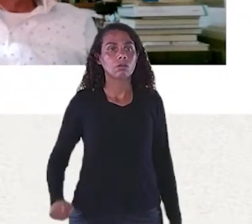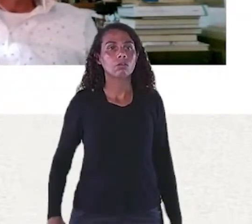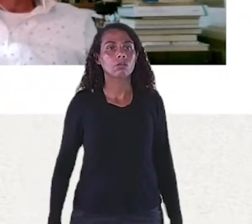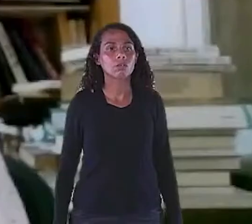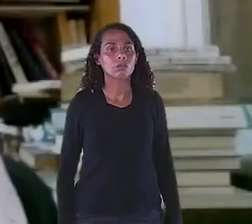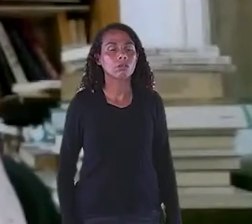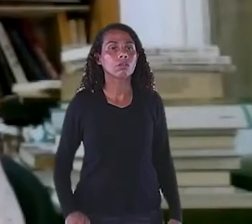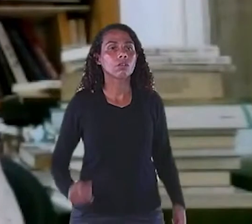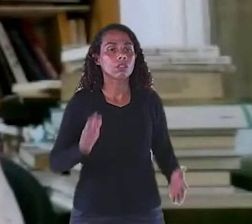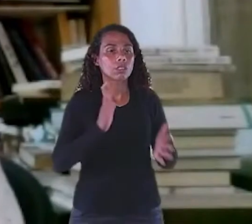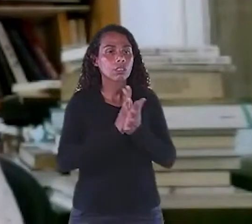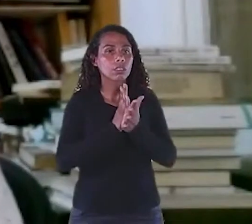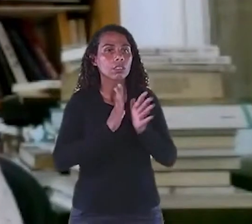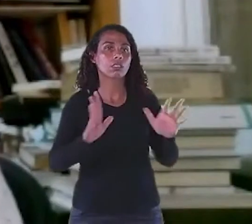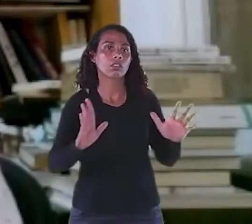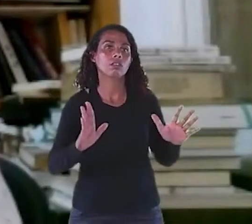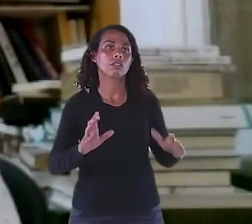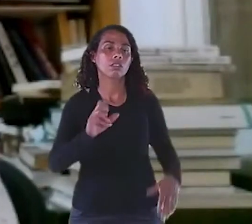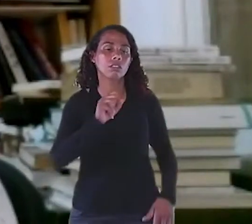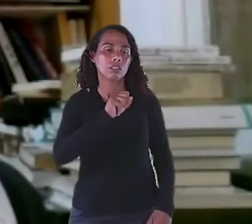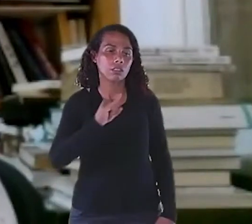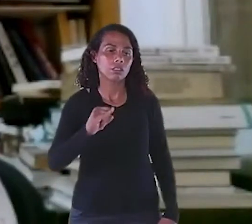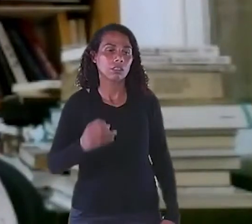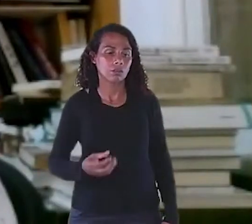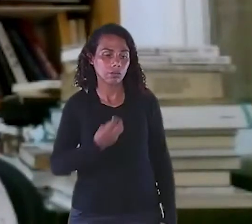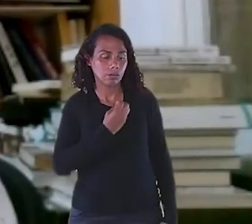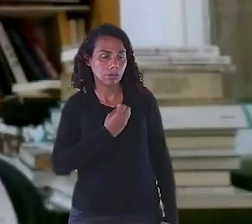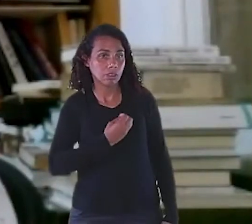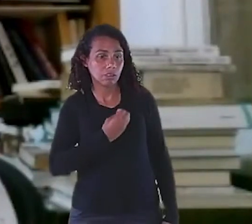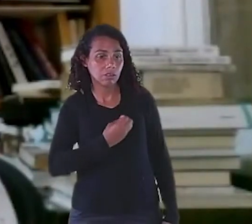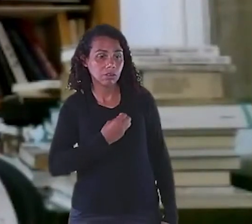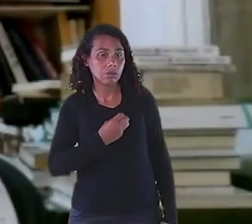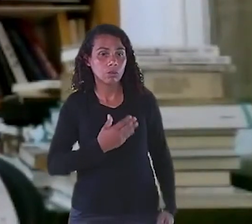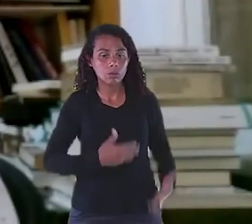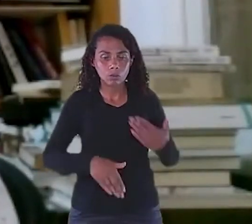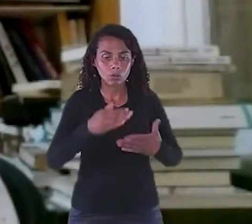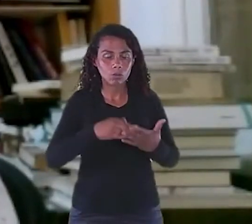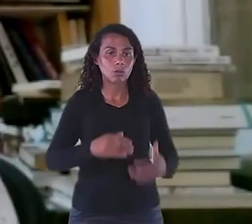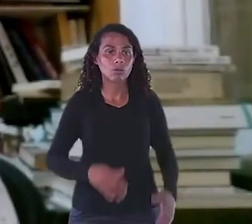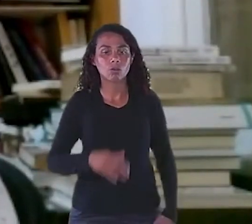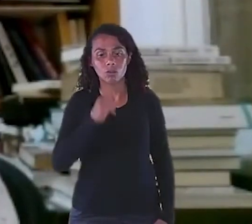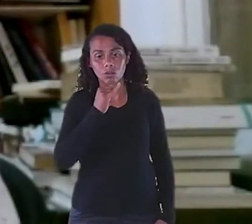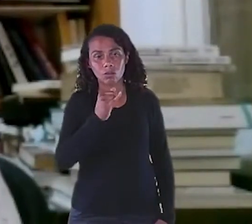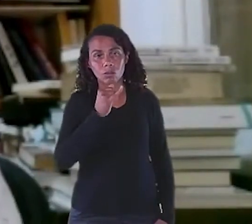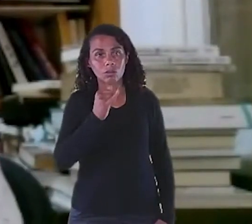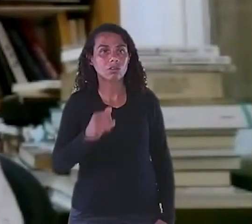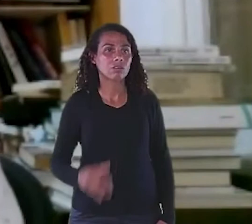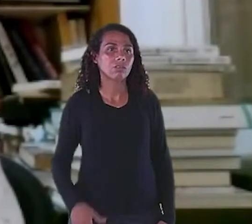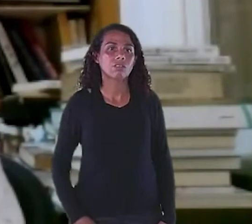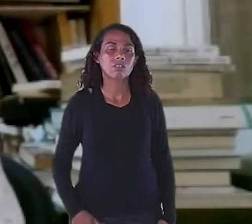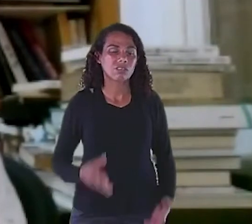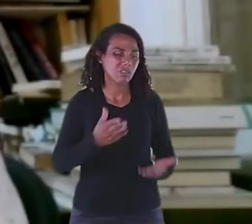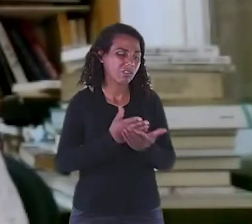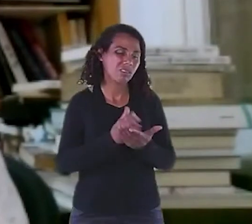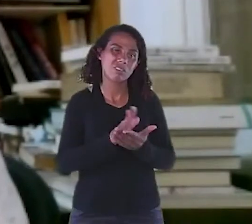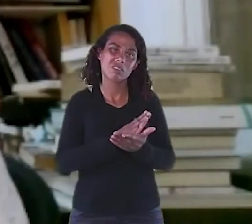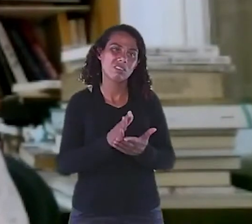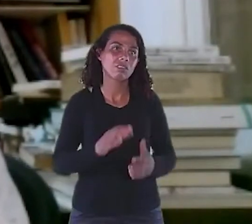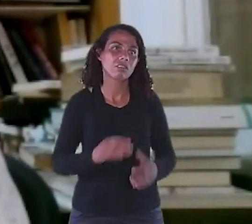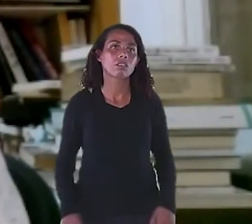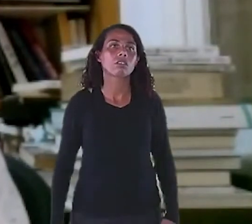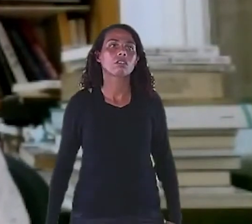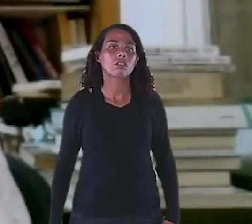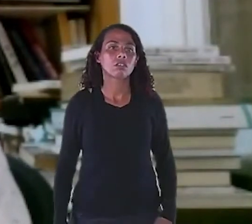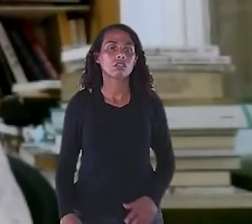pouco de artistas que são personagens fascinantes. Quando você... Não me peça para dar exemplos, não, viu, Afonso?